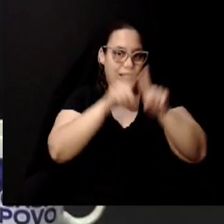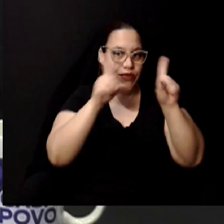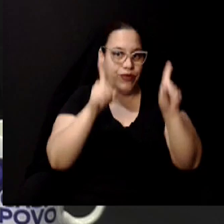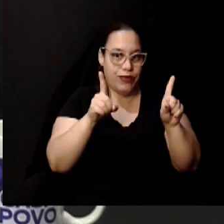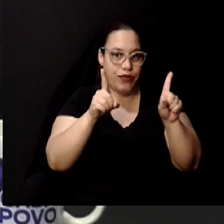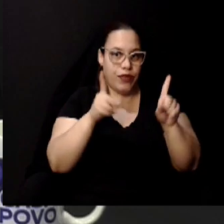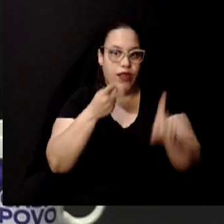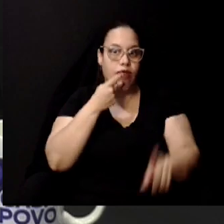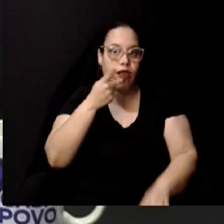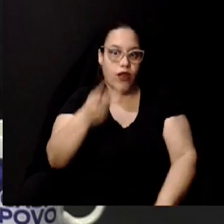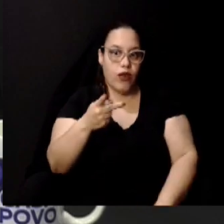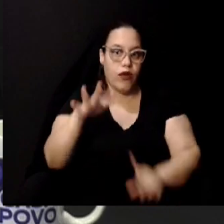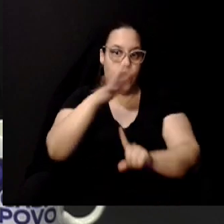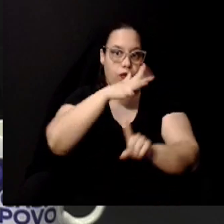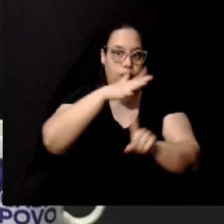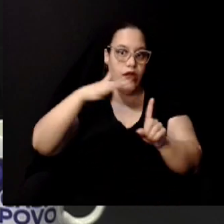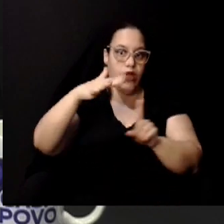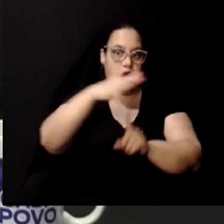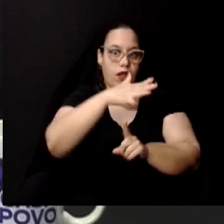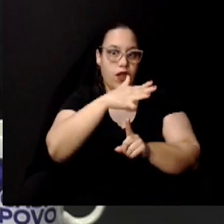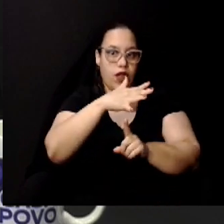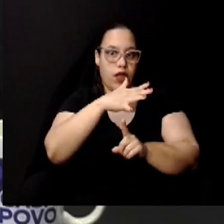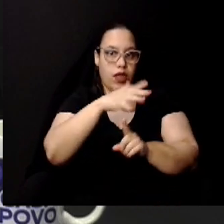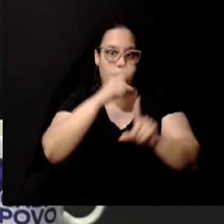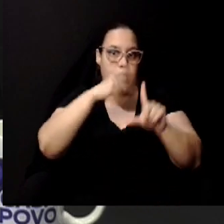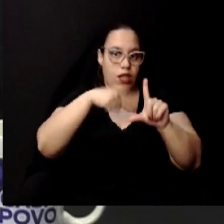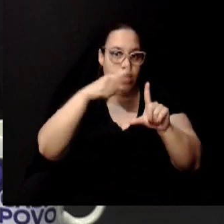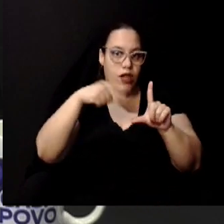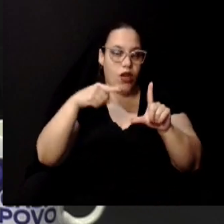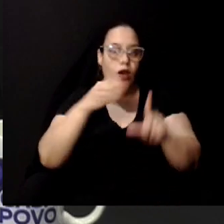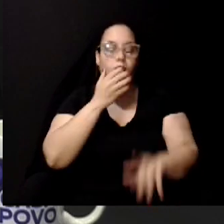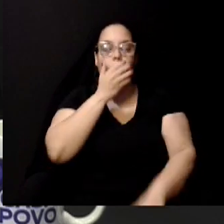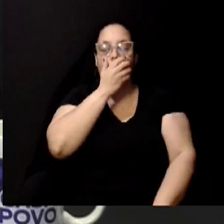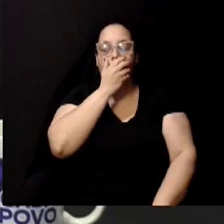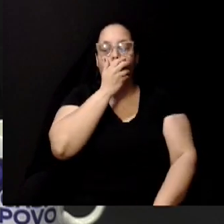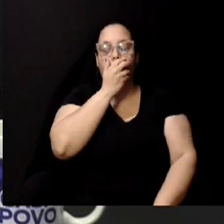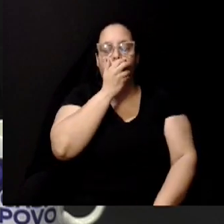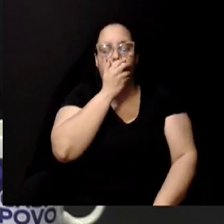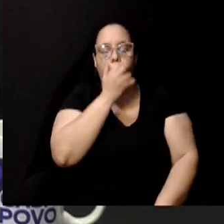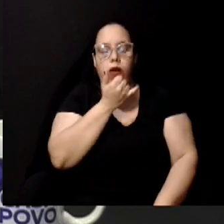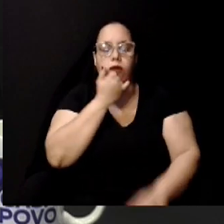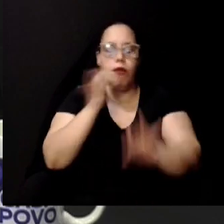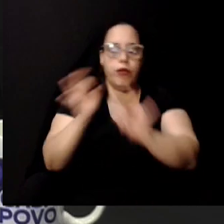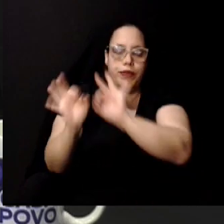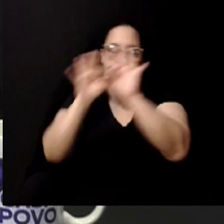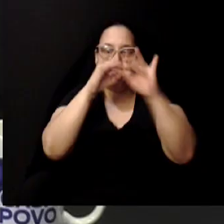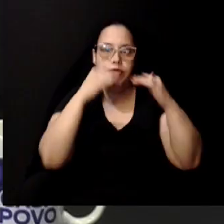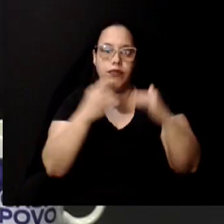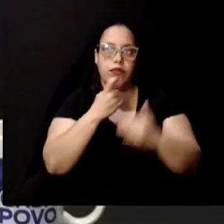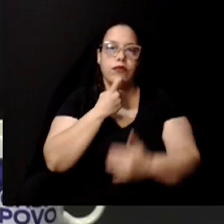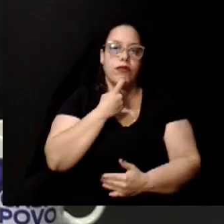meio ambiente, dar algumas estatísticas, alguns dados para quem está nos acompanhando aqui em Campinas, para a gente ter uma